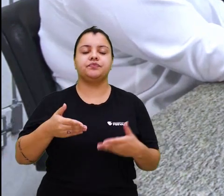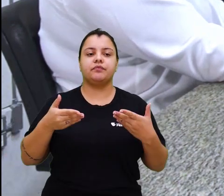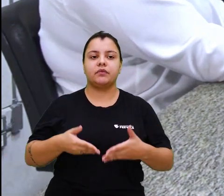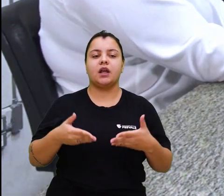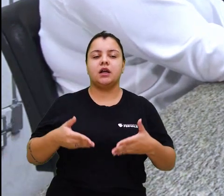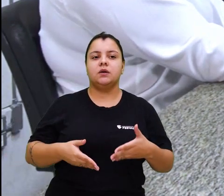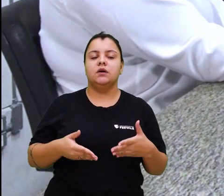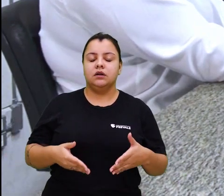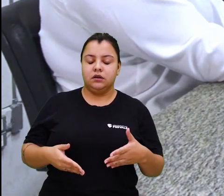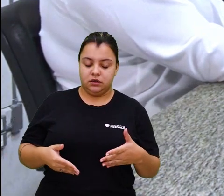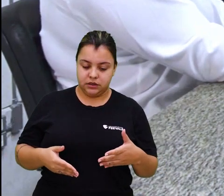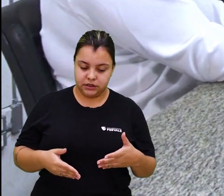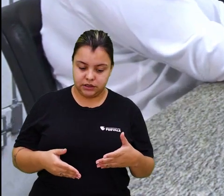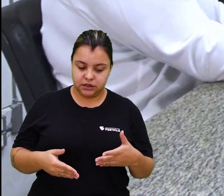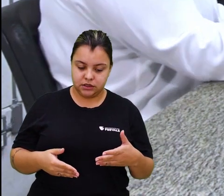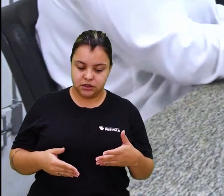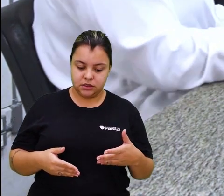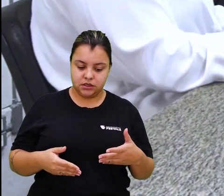somos